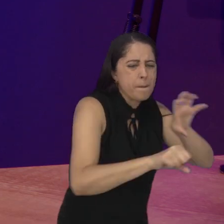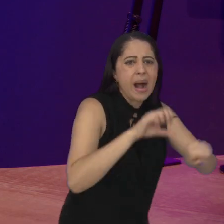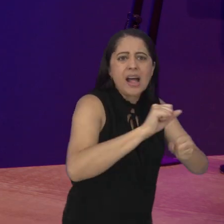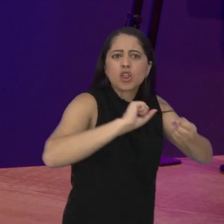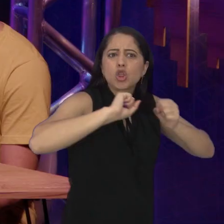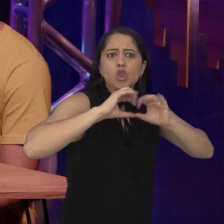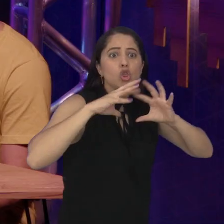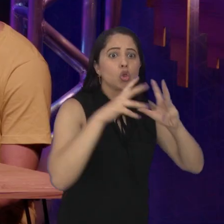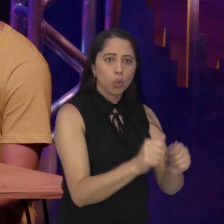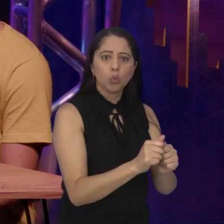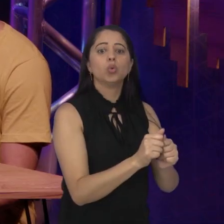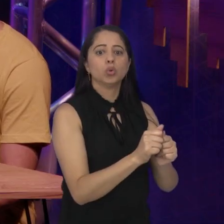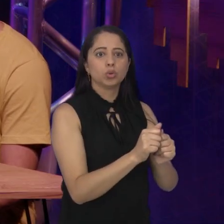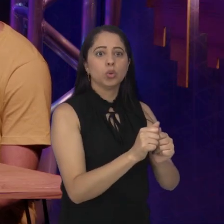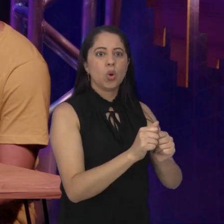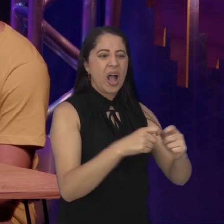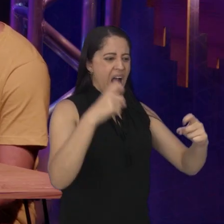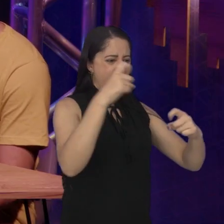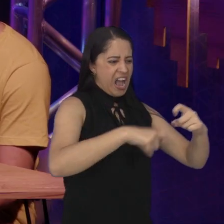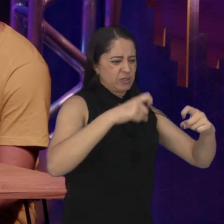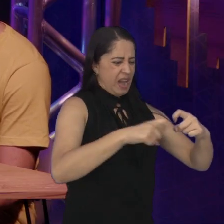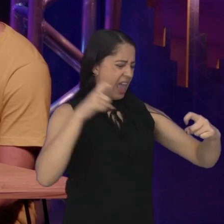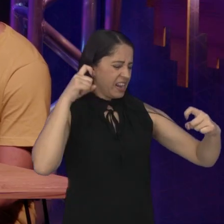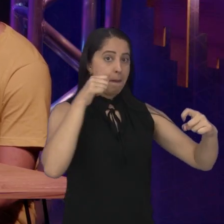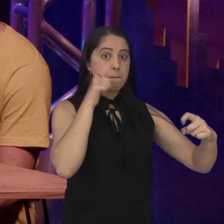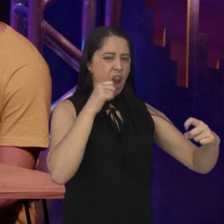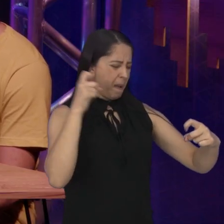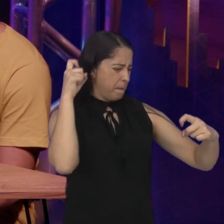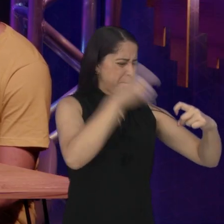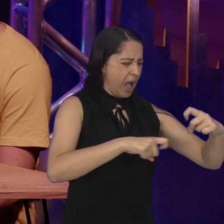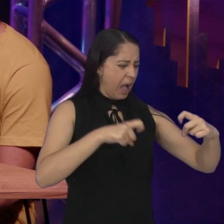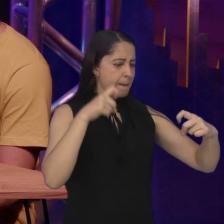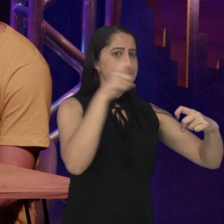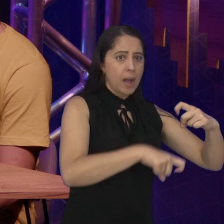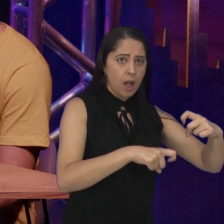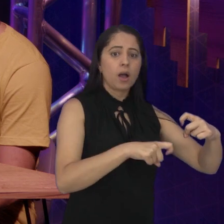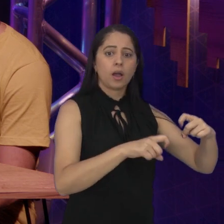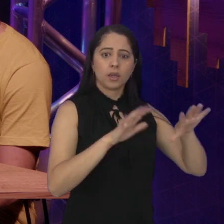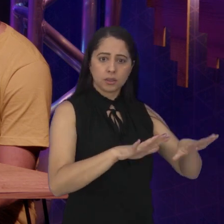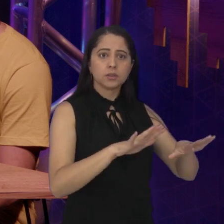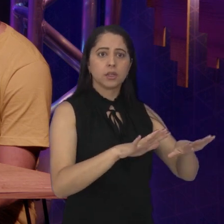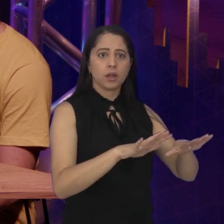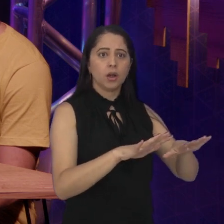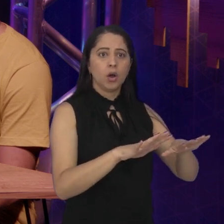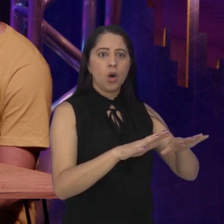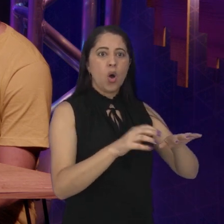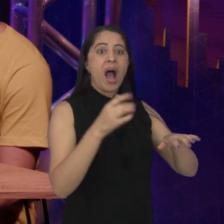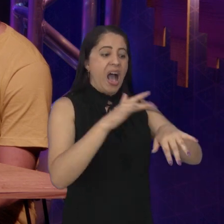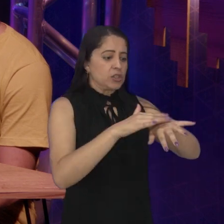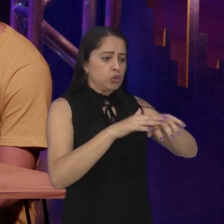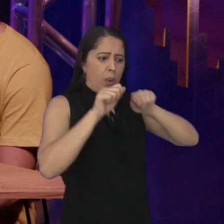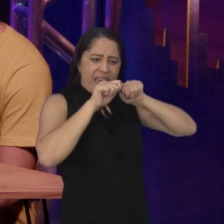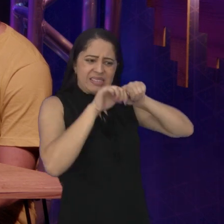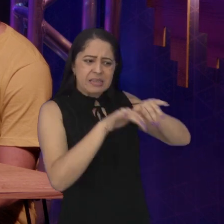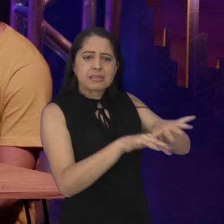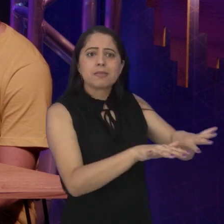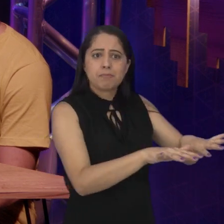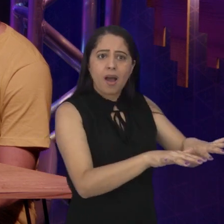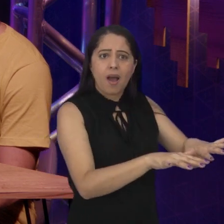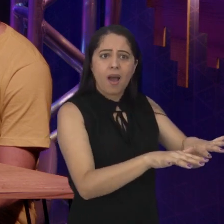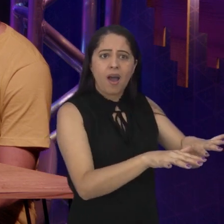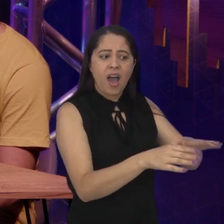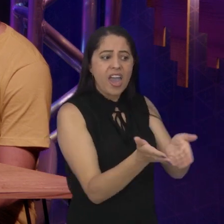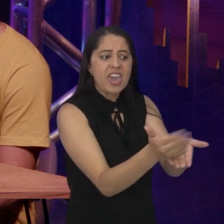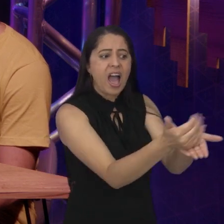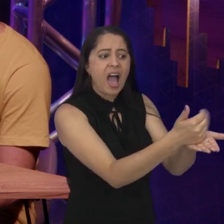de bom. Para o Brasil. Estupraram as nossas mulheres, né? Então, assim, trouxeram as doenças, roubaram